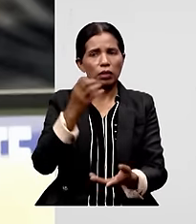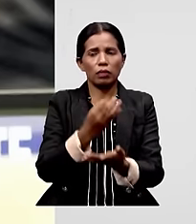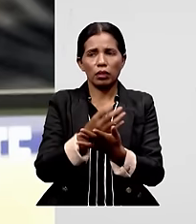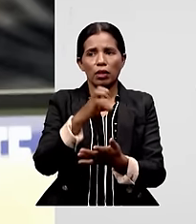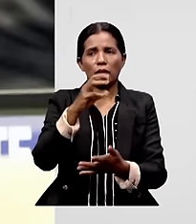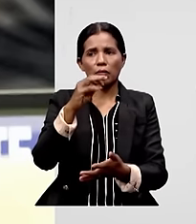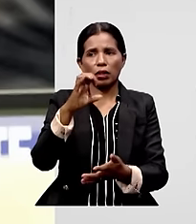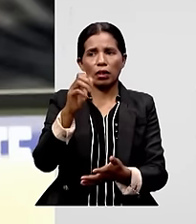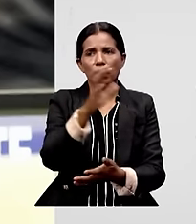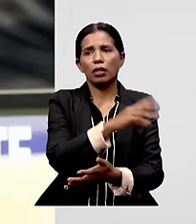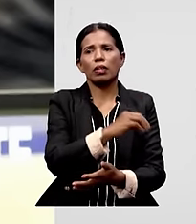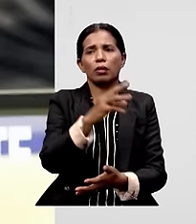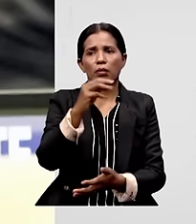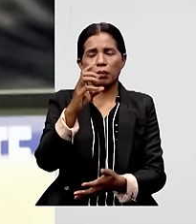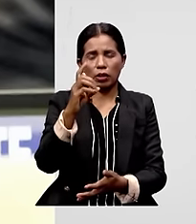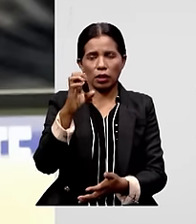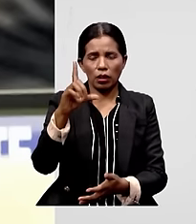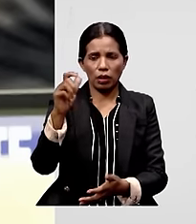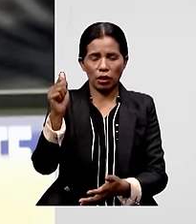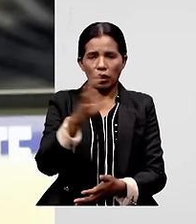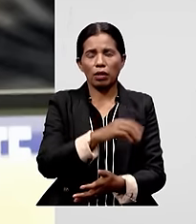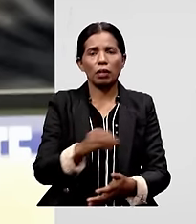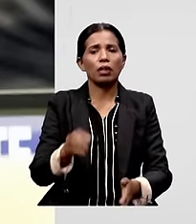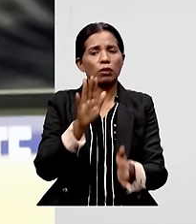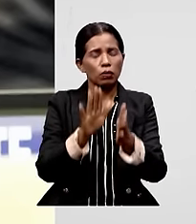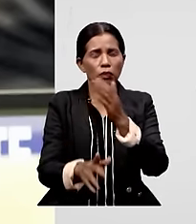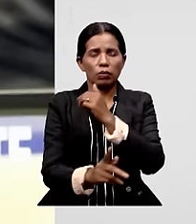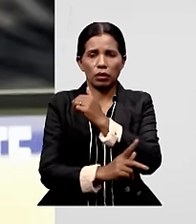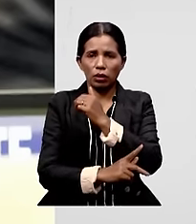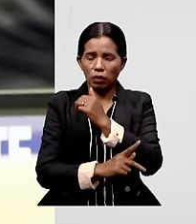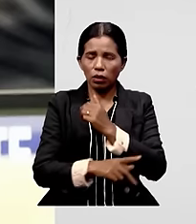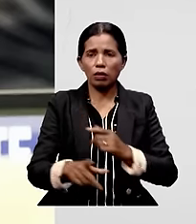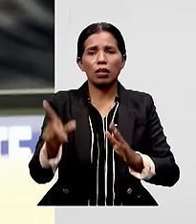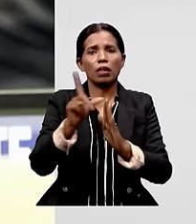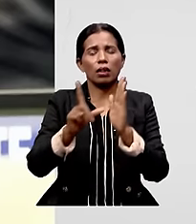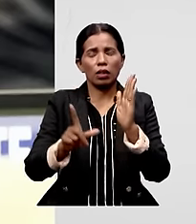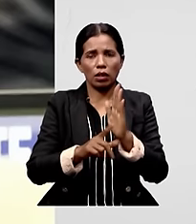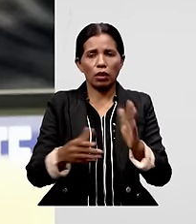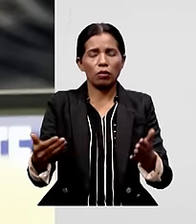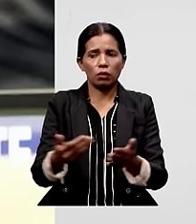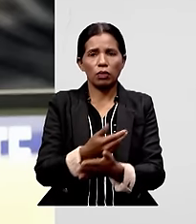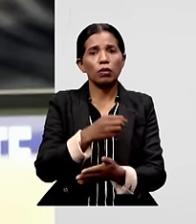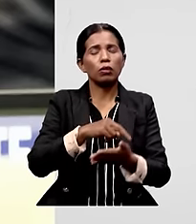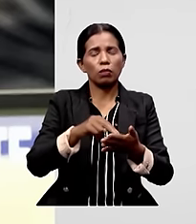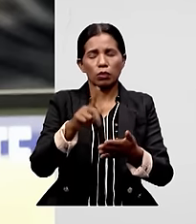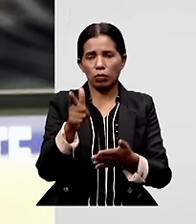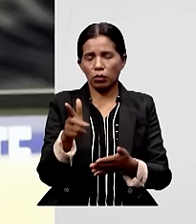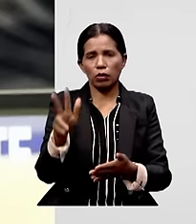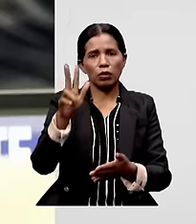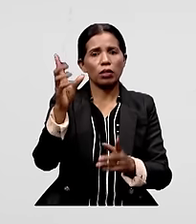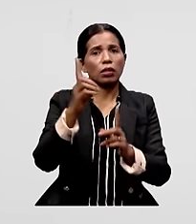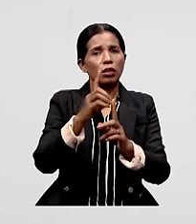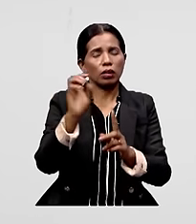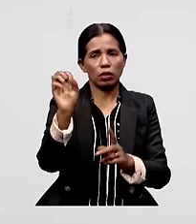Emília Pires, no Madalena Anzam. Indulto ne baseia ba lei fon número Ruanulu barra Rihon Rua Ruanulu Resintolu e aloron